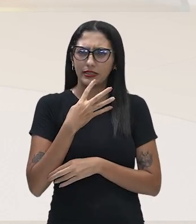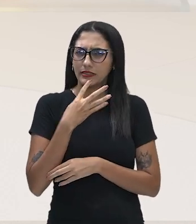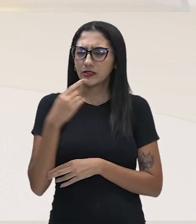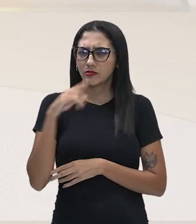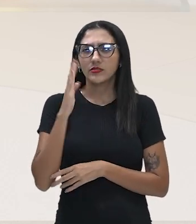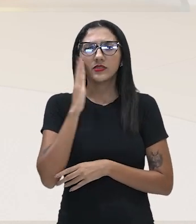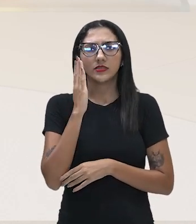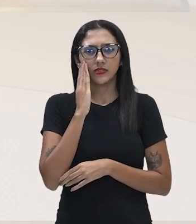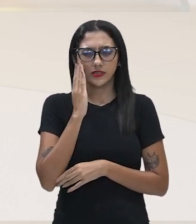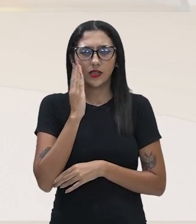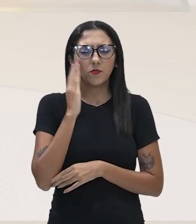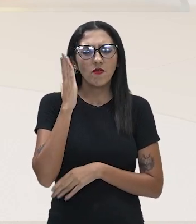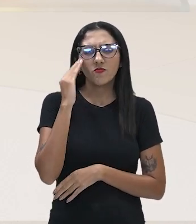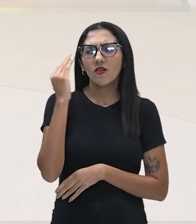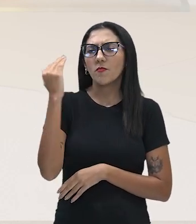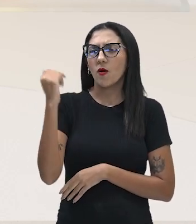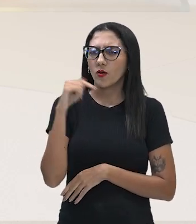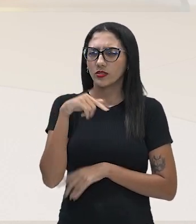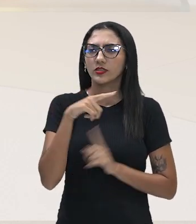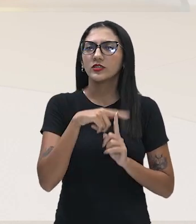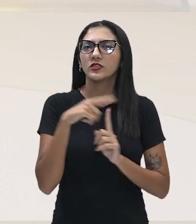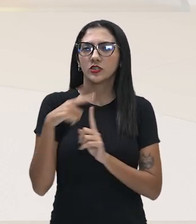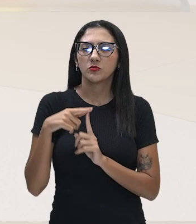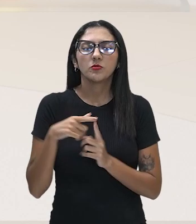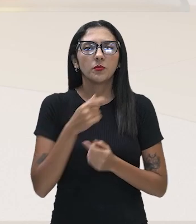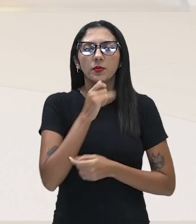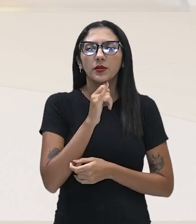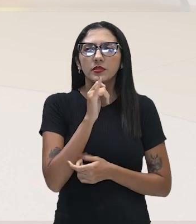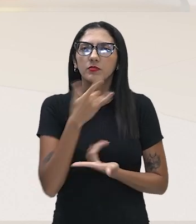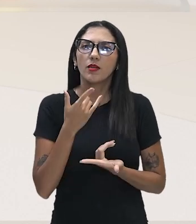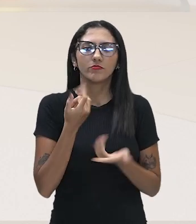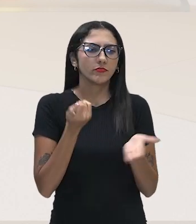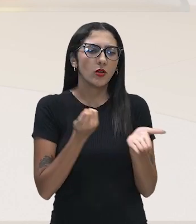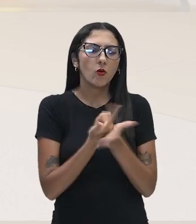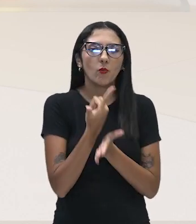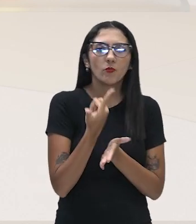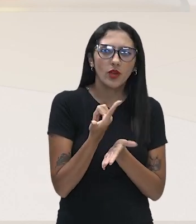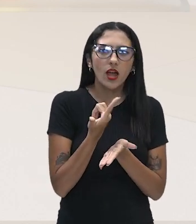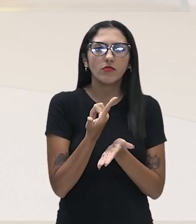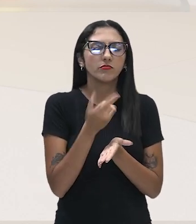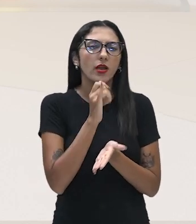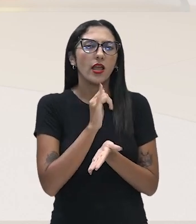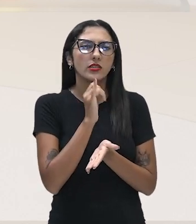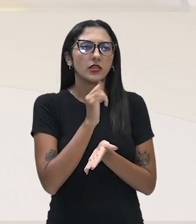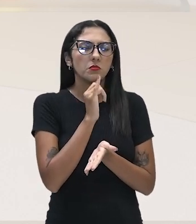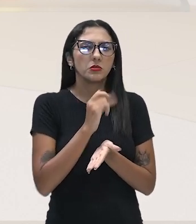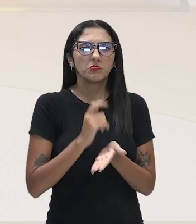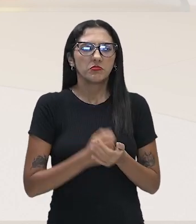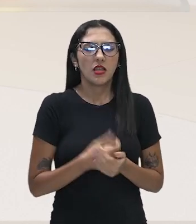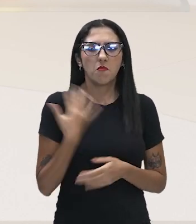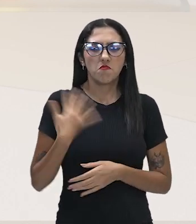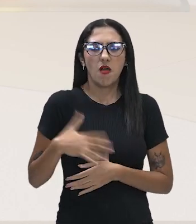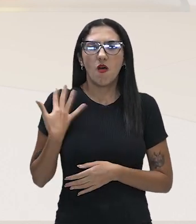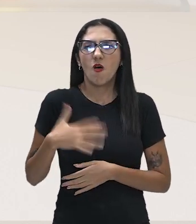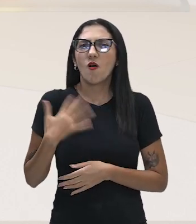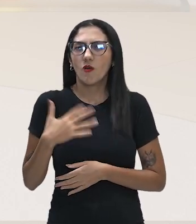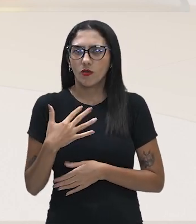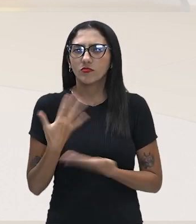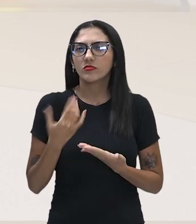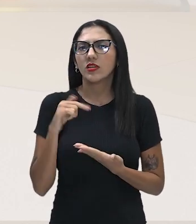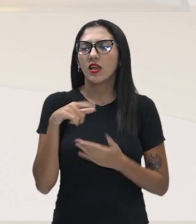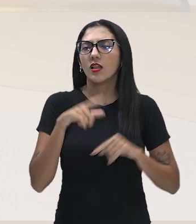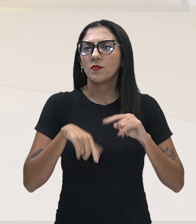modalidade de empréstimo muito conhecida para adquirir alguns bens que os valores são muito altos. É o nosso famoso